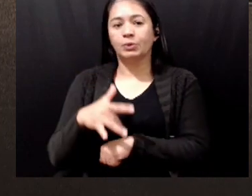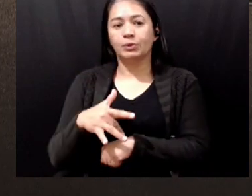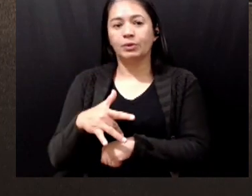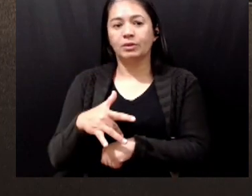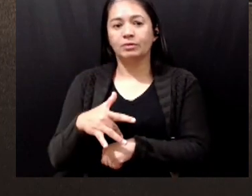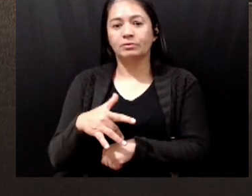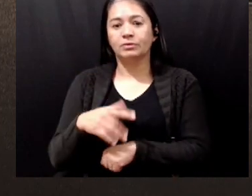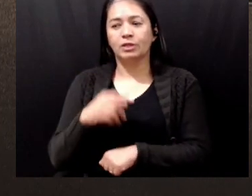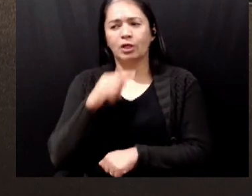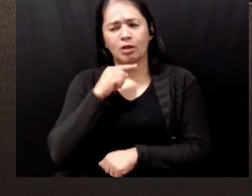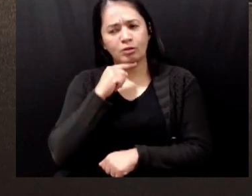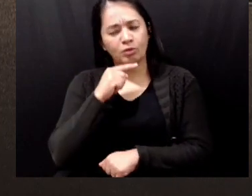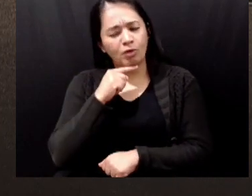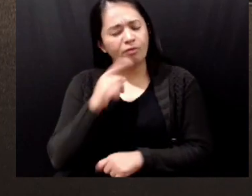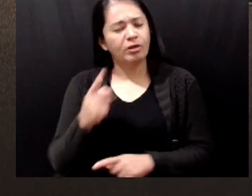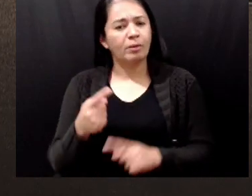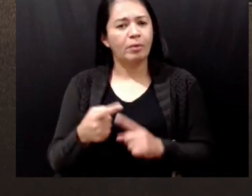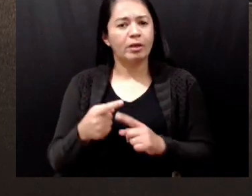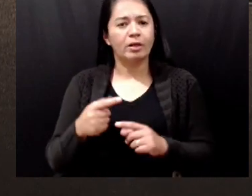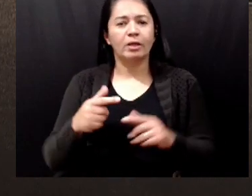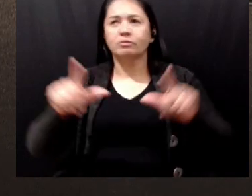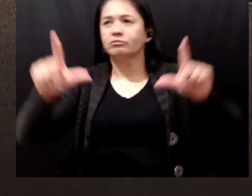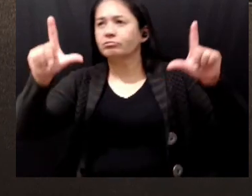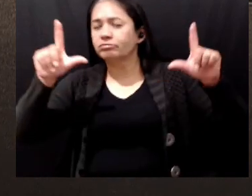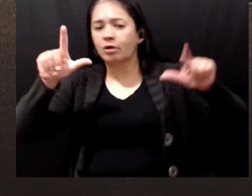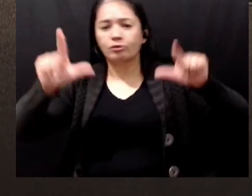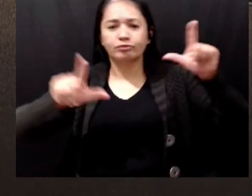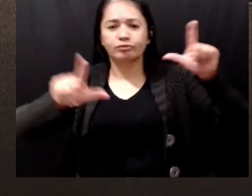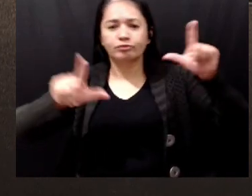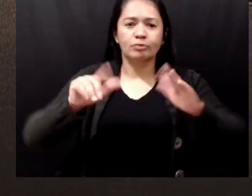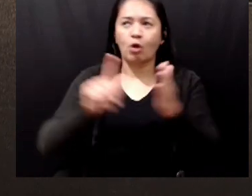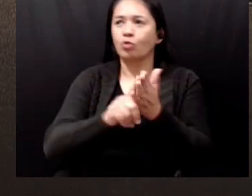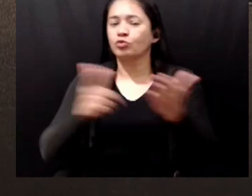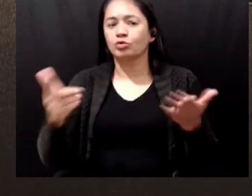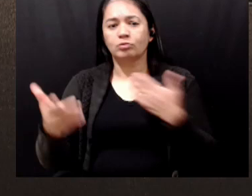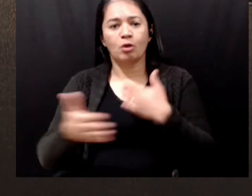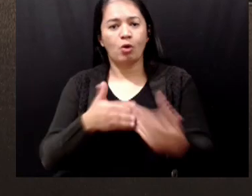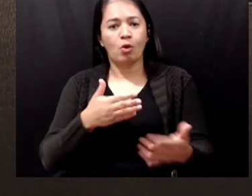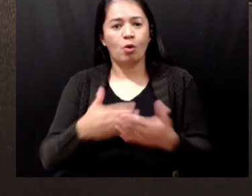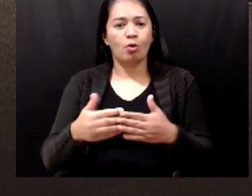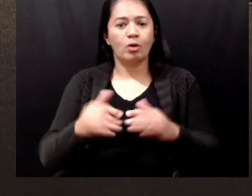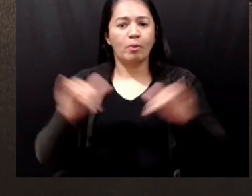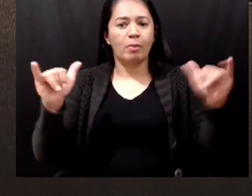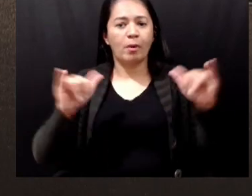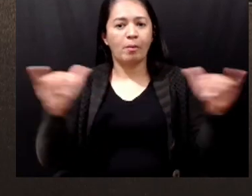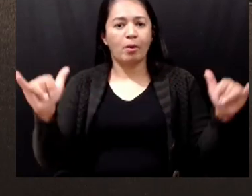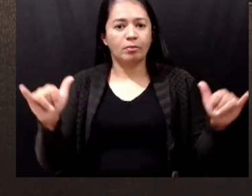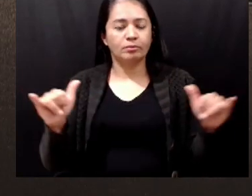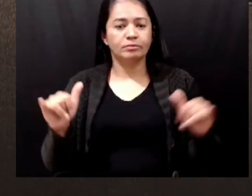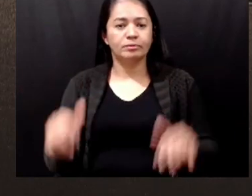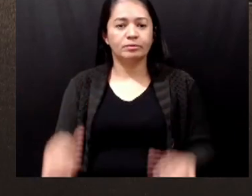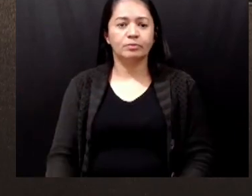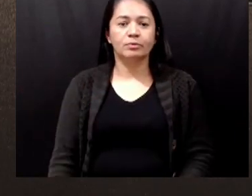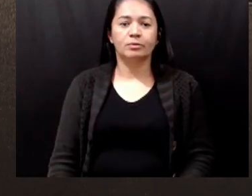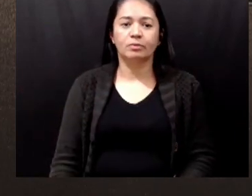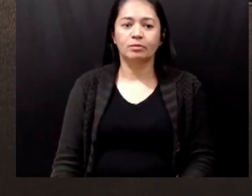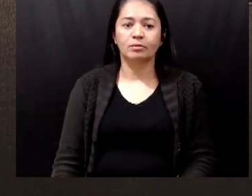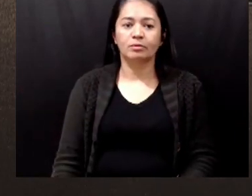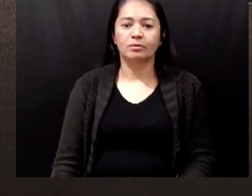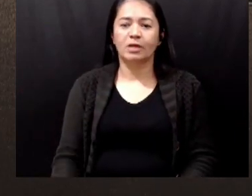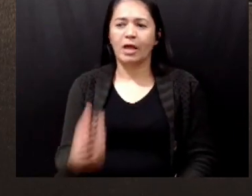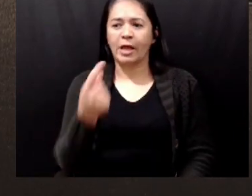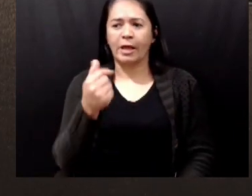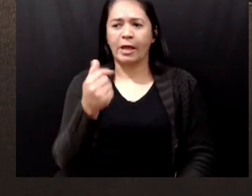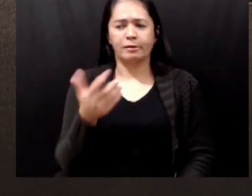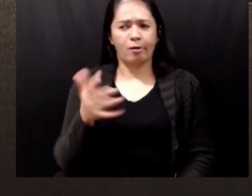no jornal, na televisão, onde quer que seja, ou meios de propagação de mídia, alta rentabilidade, às vezes ela